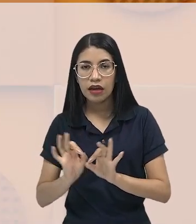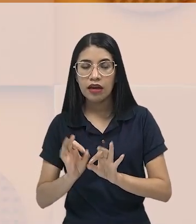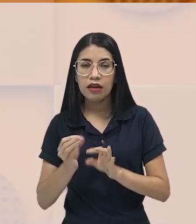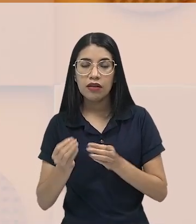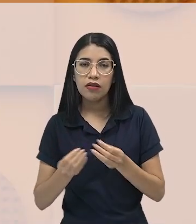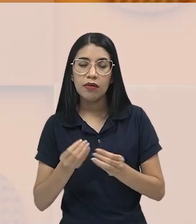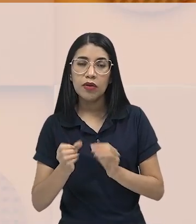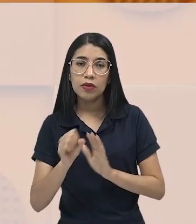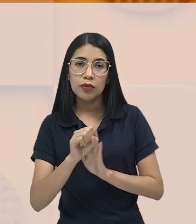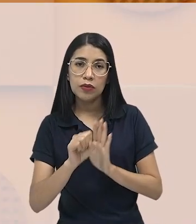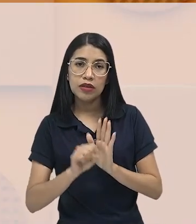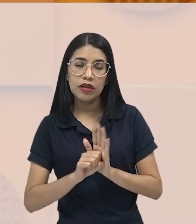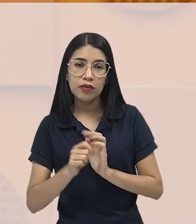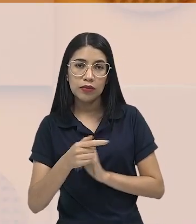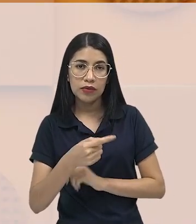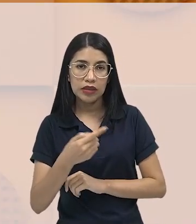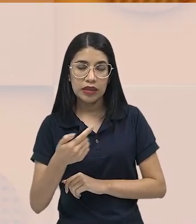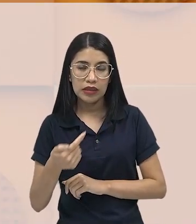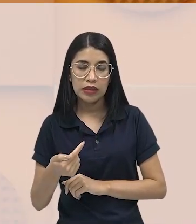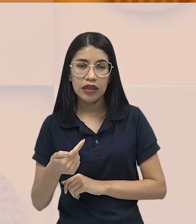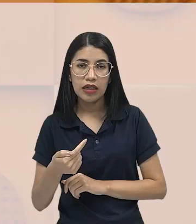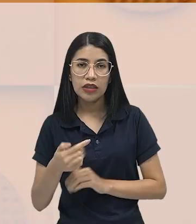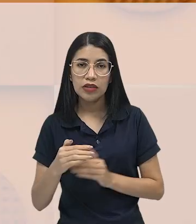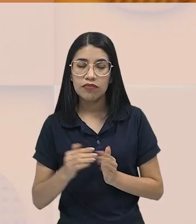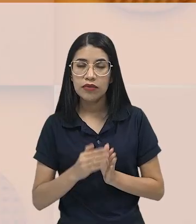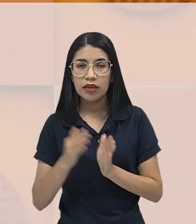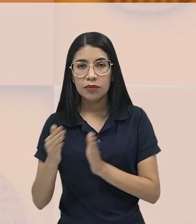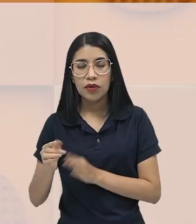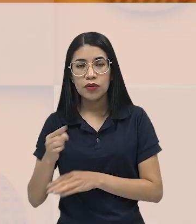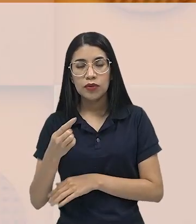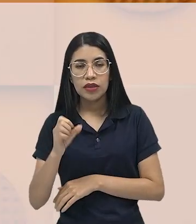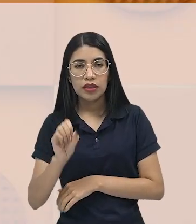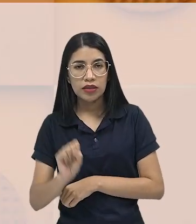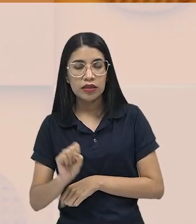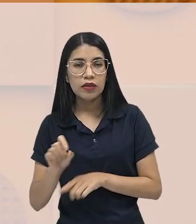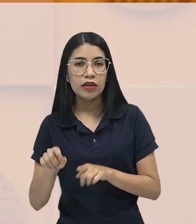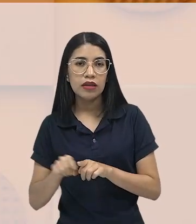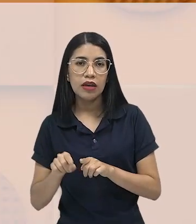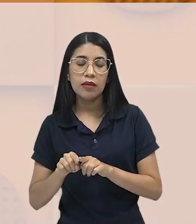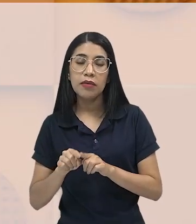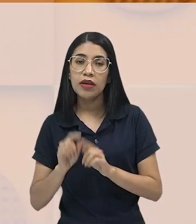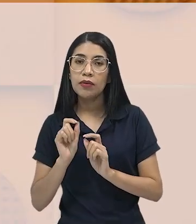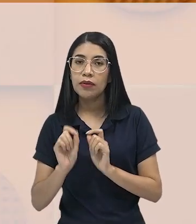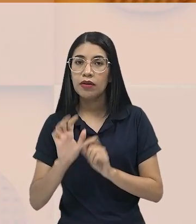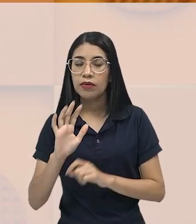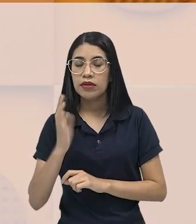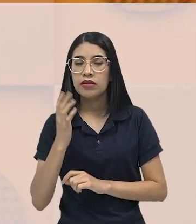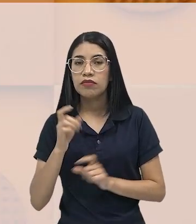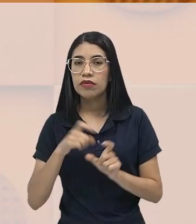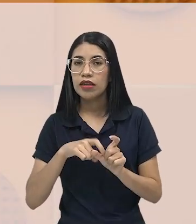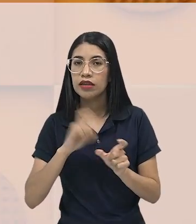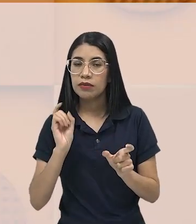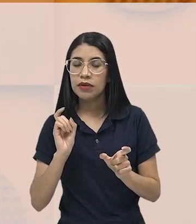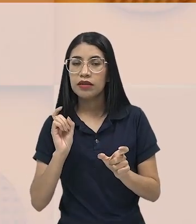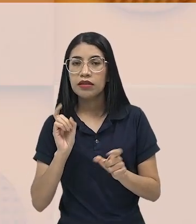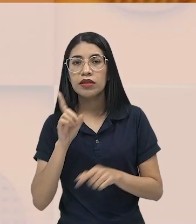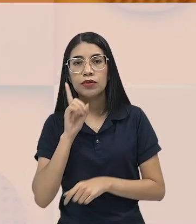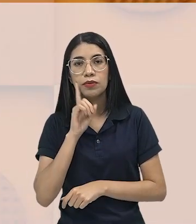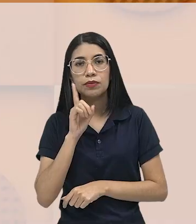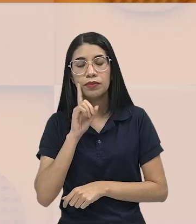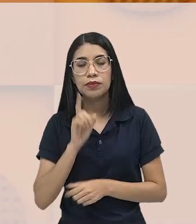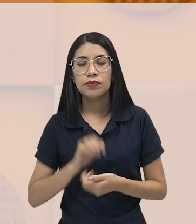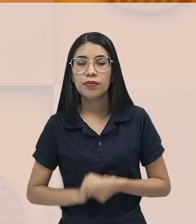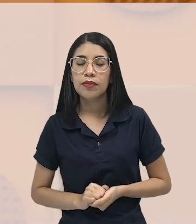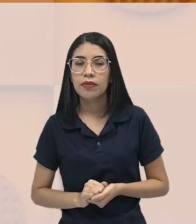que no século XVII, né, que no próximo século, no século XVIII, vai culminar numa independência da Inglaterra.